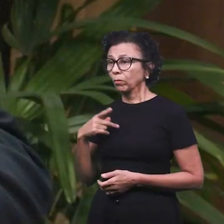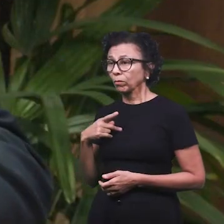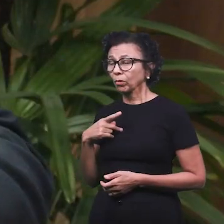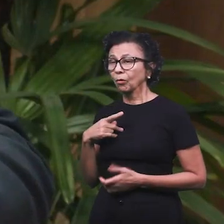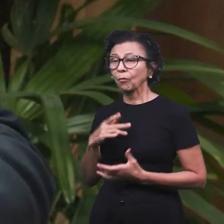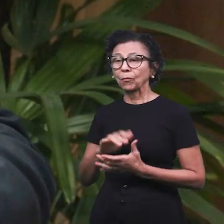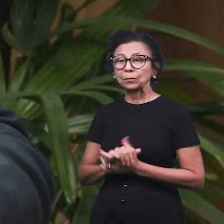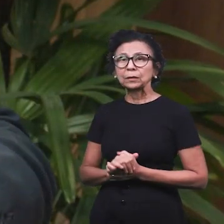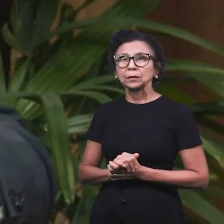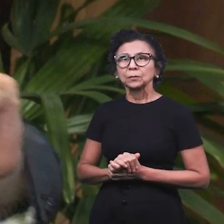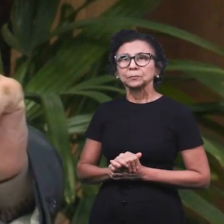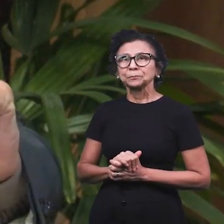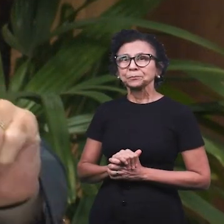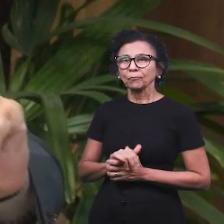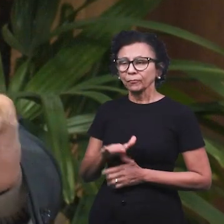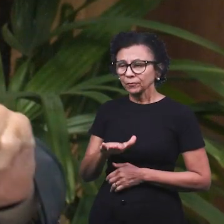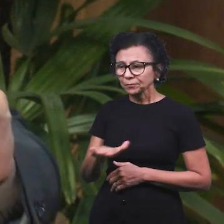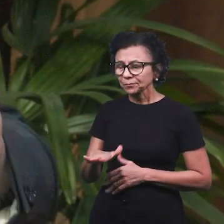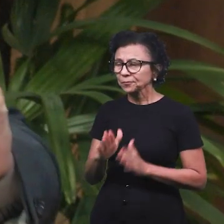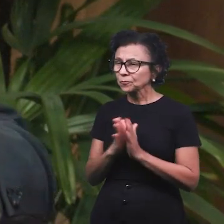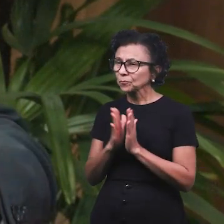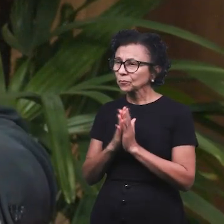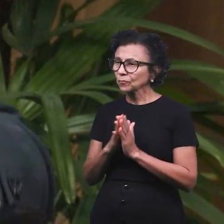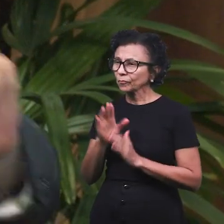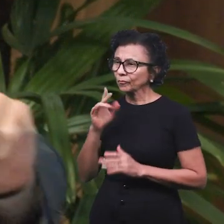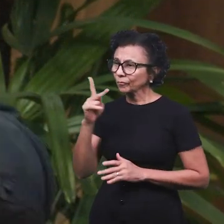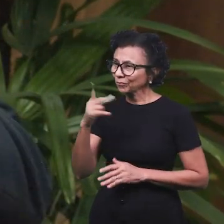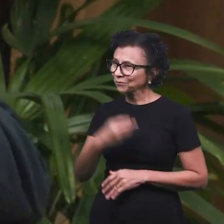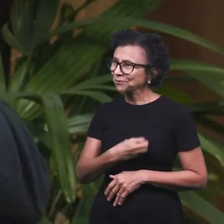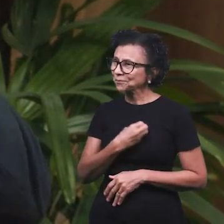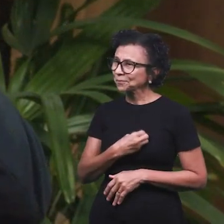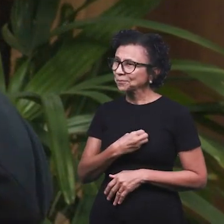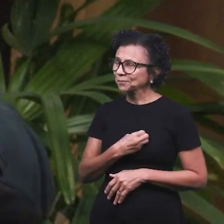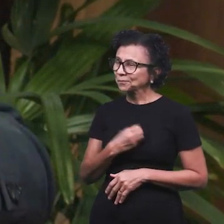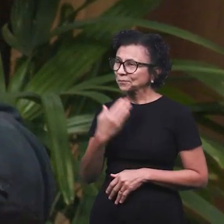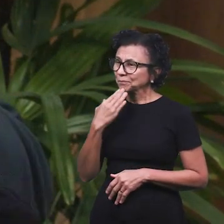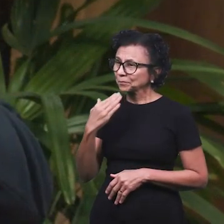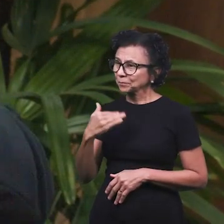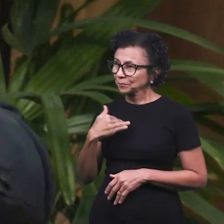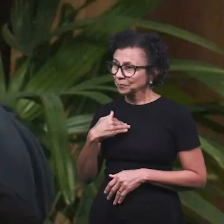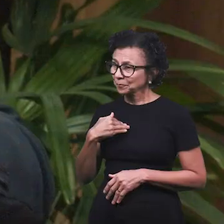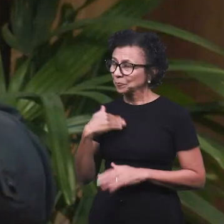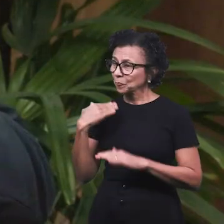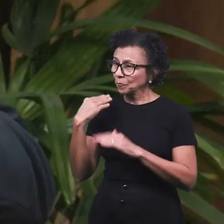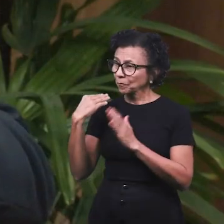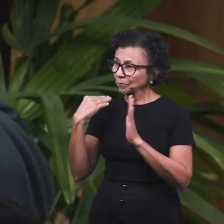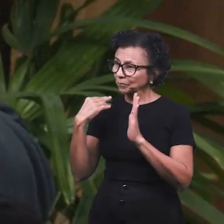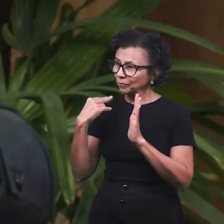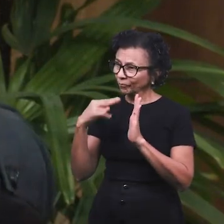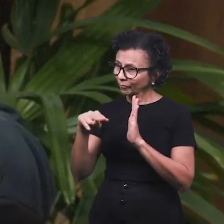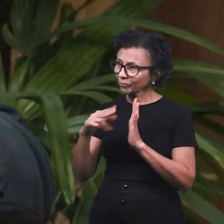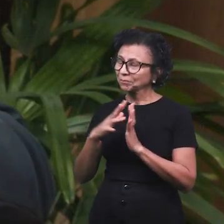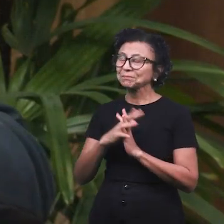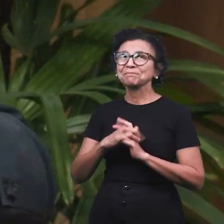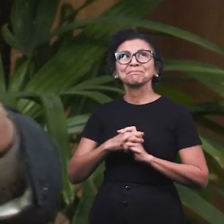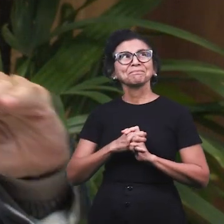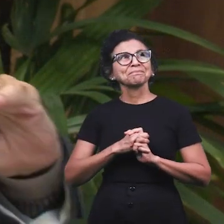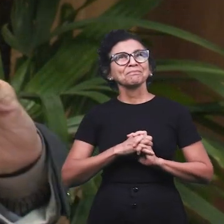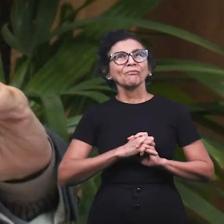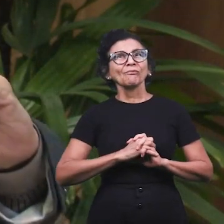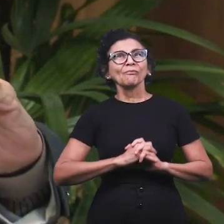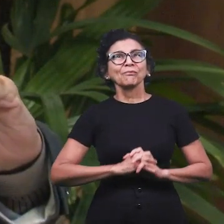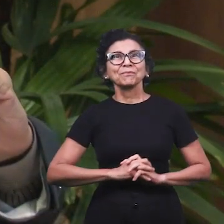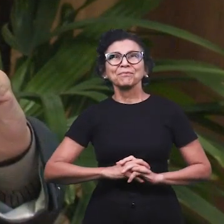pediu para enviar. E eu abri ali uma oração de uma criança, Senhor, abençoa o pastor Ricardo Diniz e tal. Ali meu dia